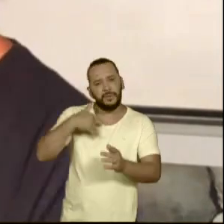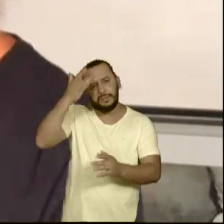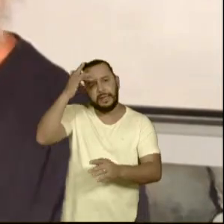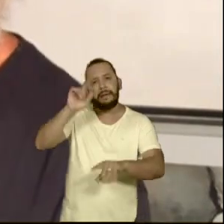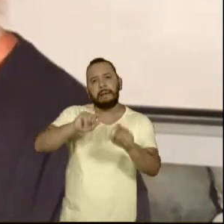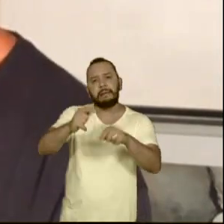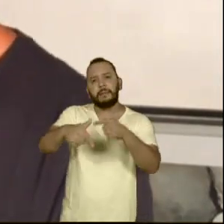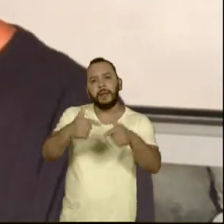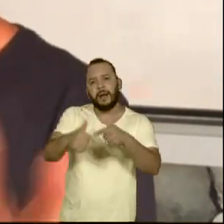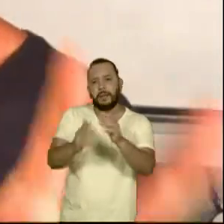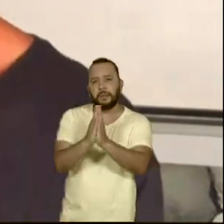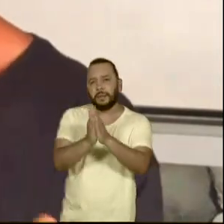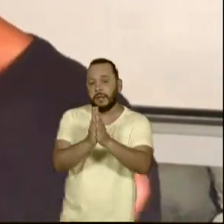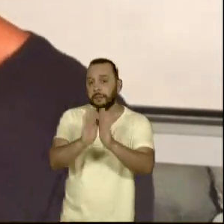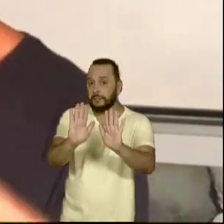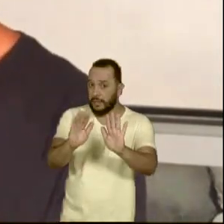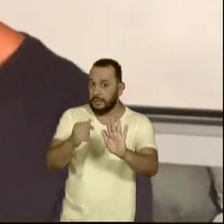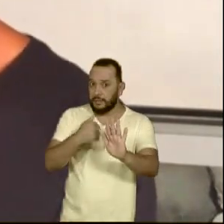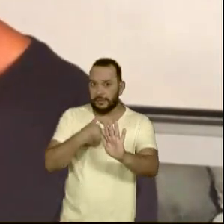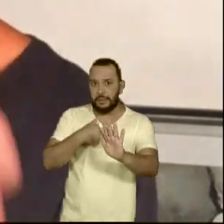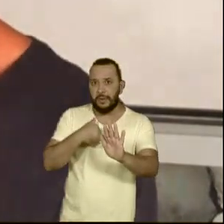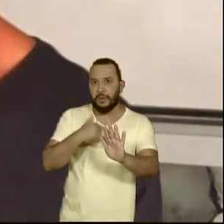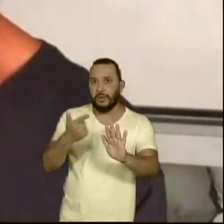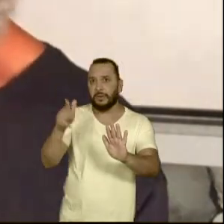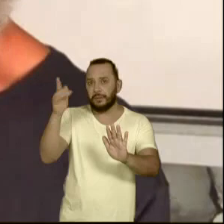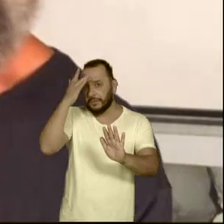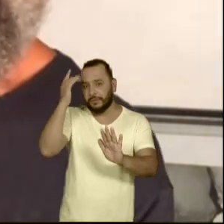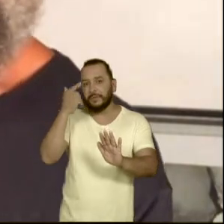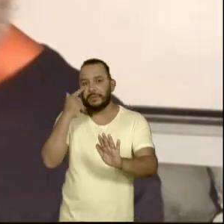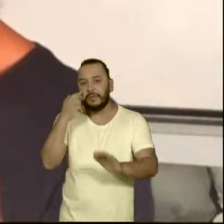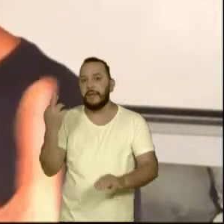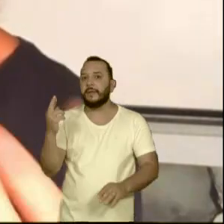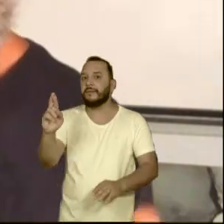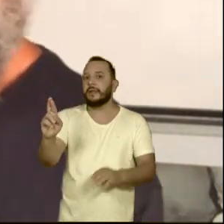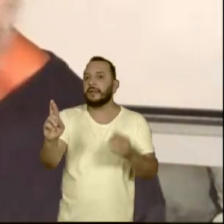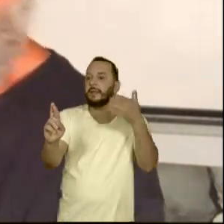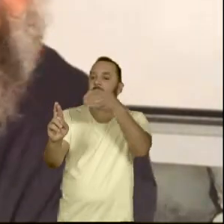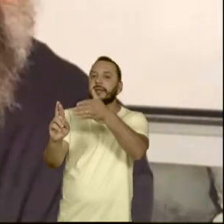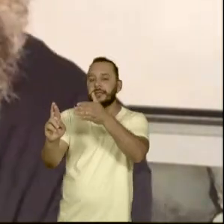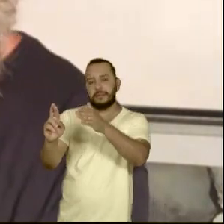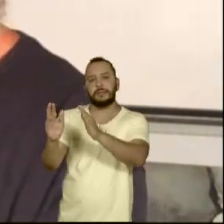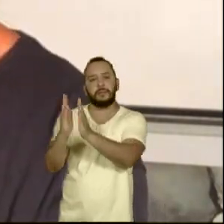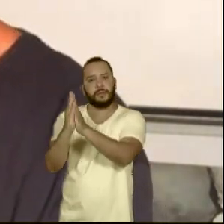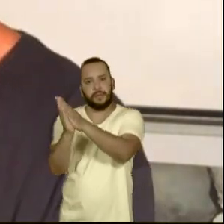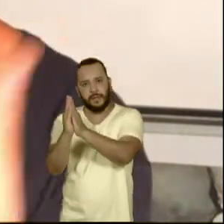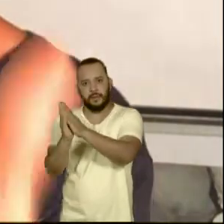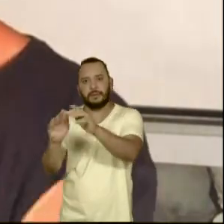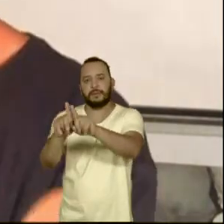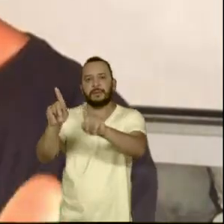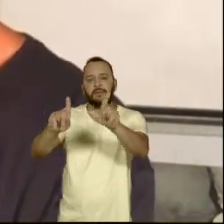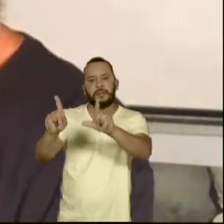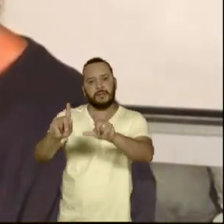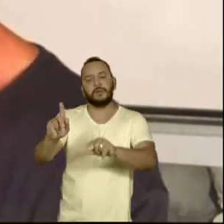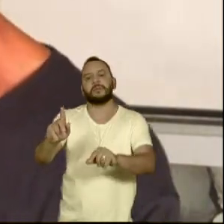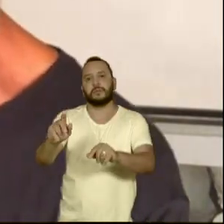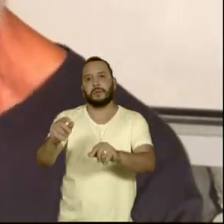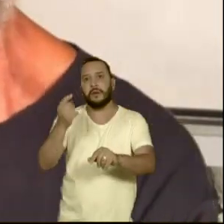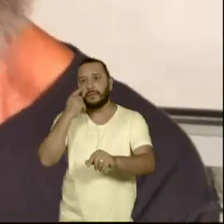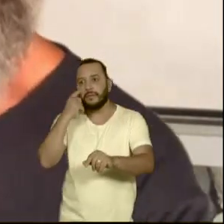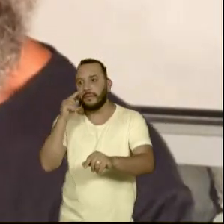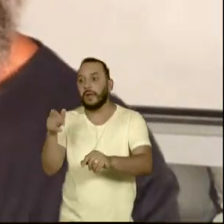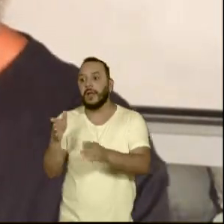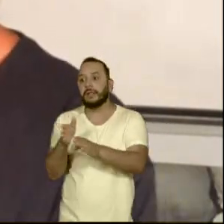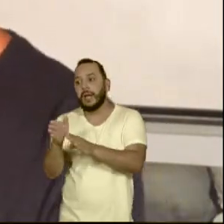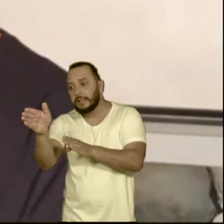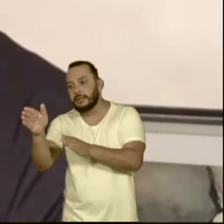trabalha com bonecos, não sei o quê. alguém ou a própria pessoa vai procurar referência de bonecos e de programas de bonecos, vai levar para alguém que vai falar, ah, eu quero ir